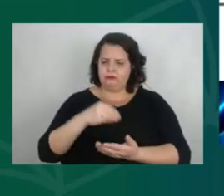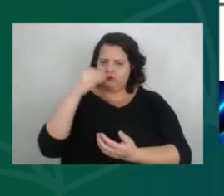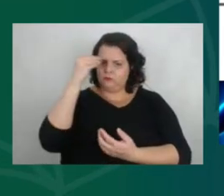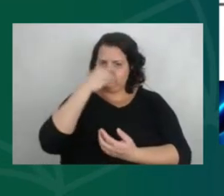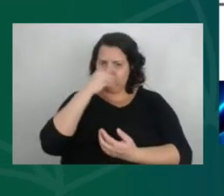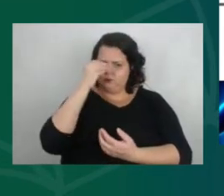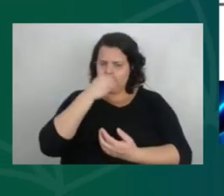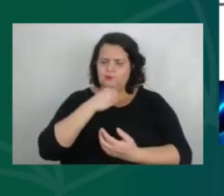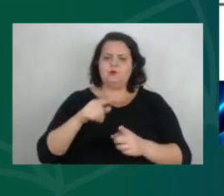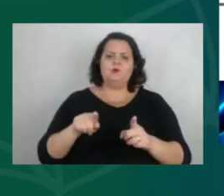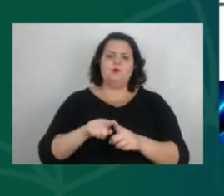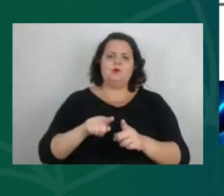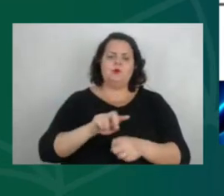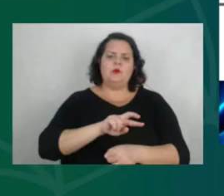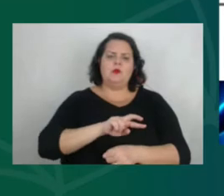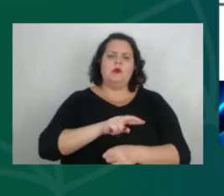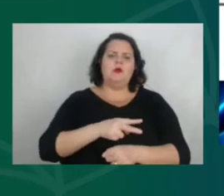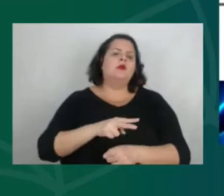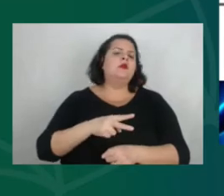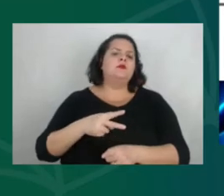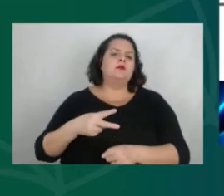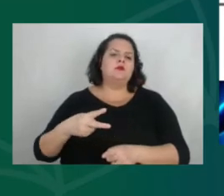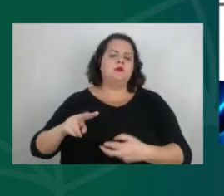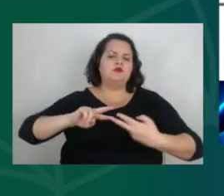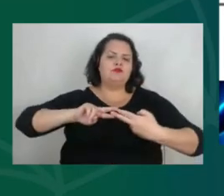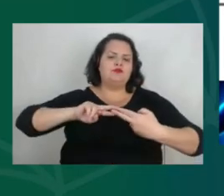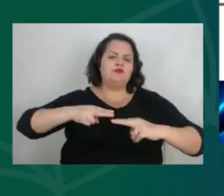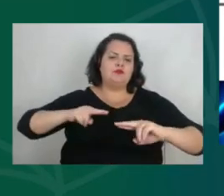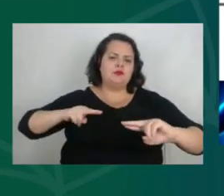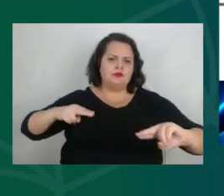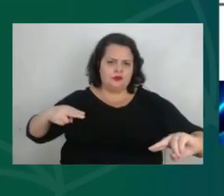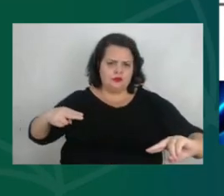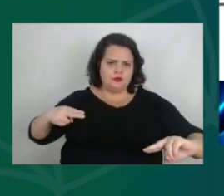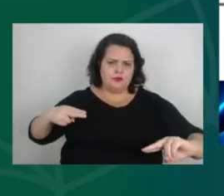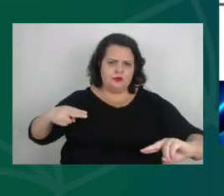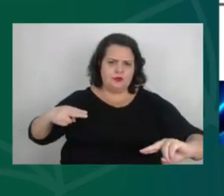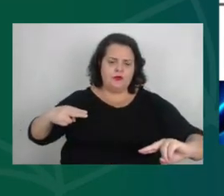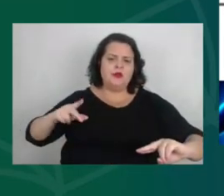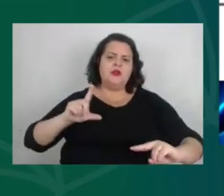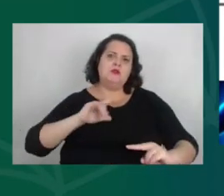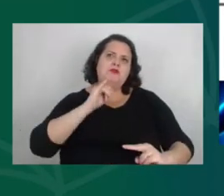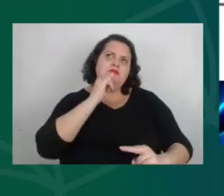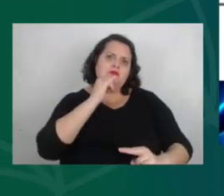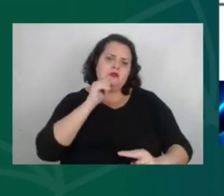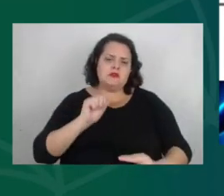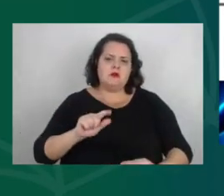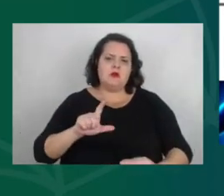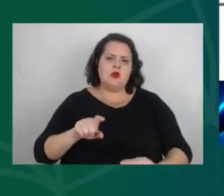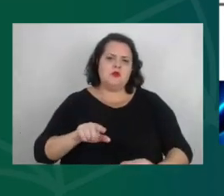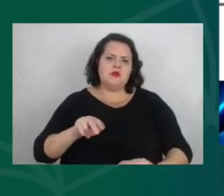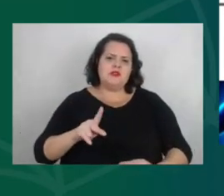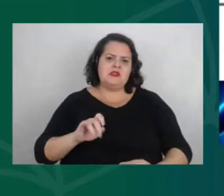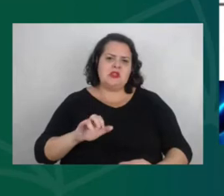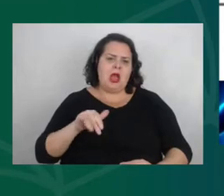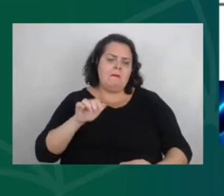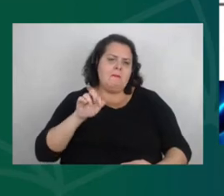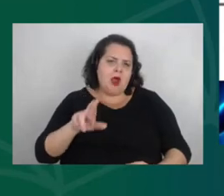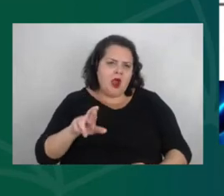um exemplo mais conhecido é a doença de Alzheimer, e alterações genéticas